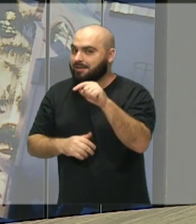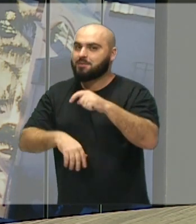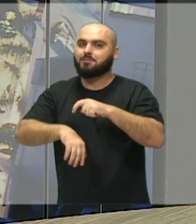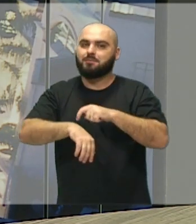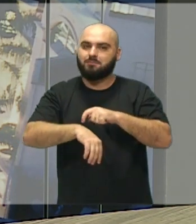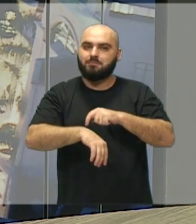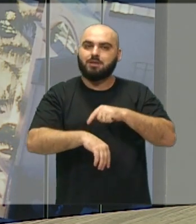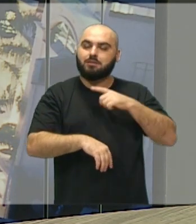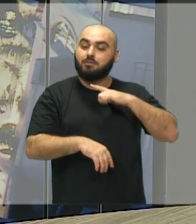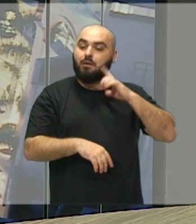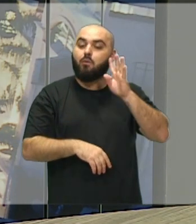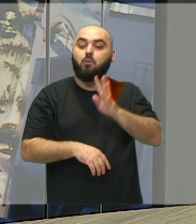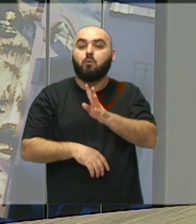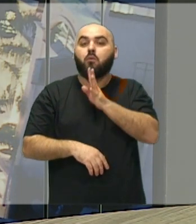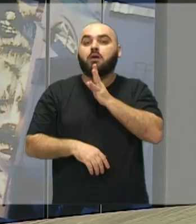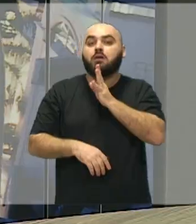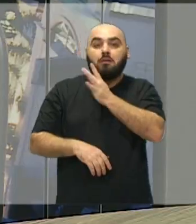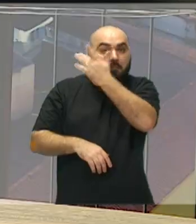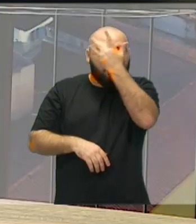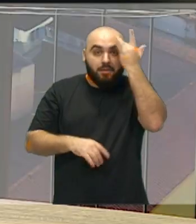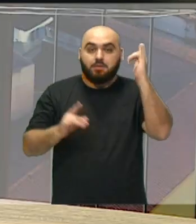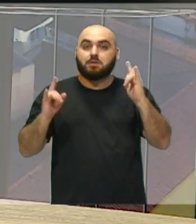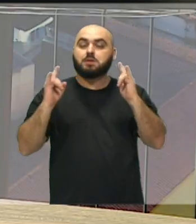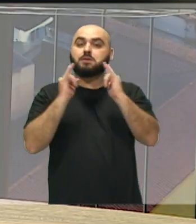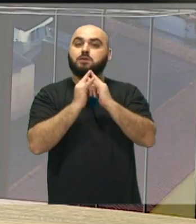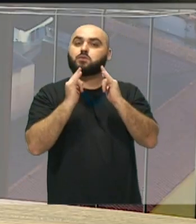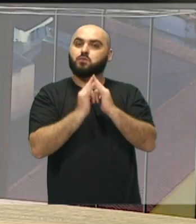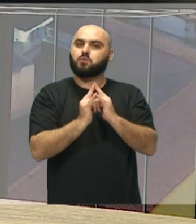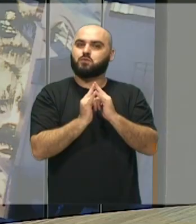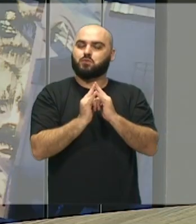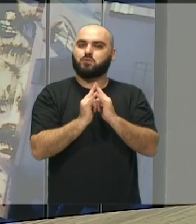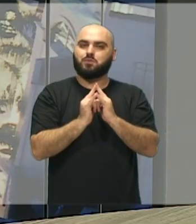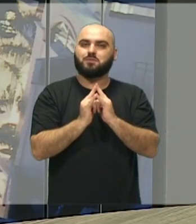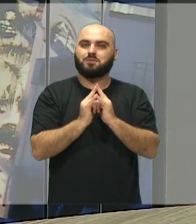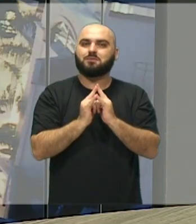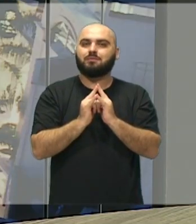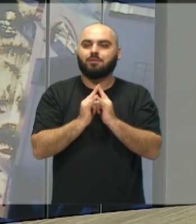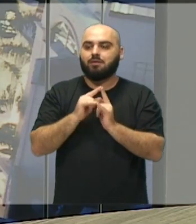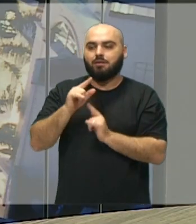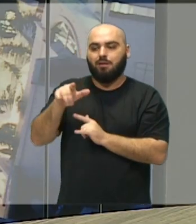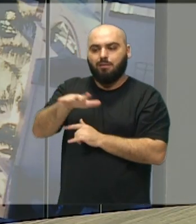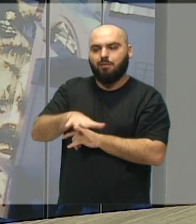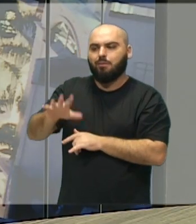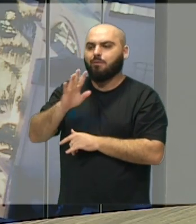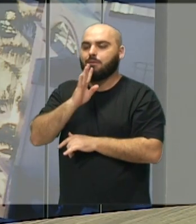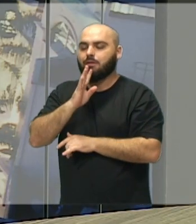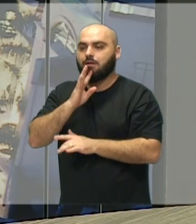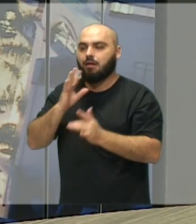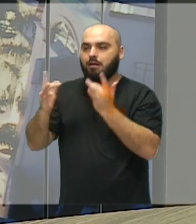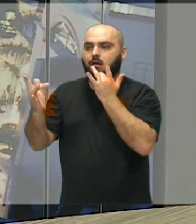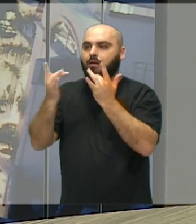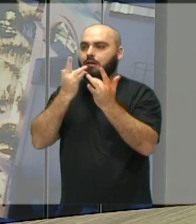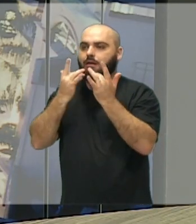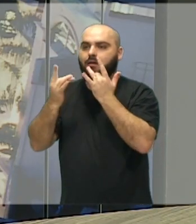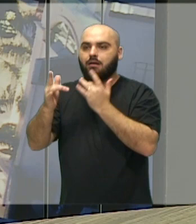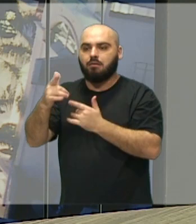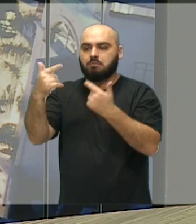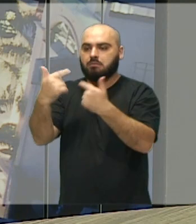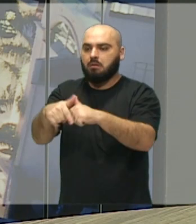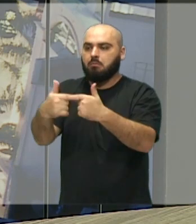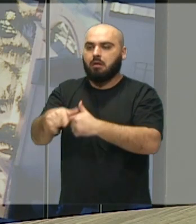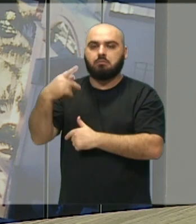que eu acabei conhecendo o pessoal do Instituto Espaço Silvestre e que aí eu fiquei apaixonada pelos trabalhos que